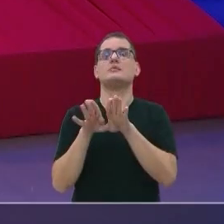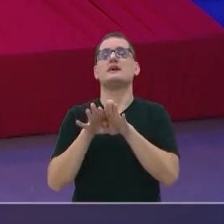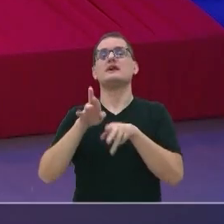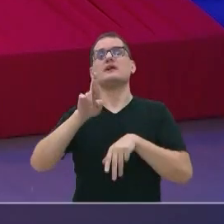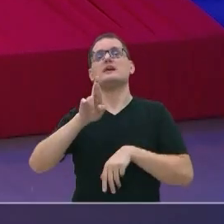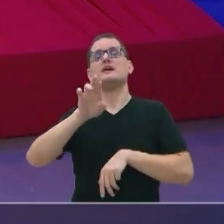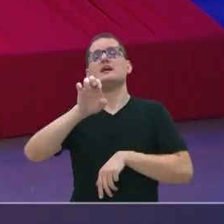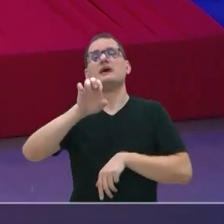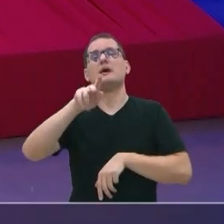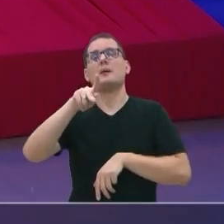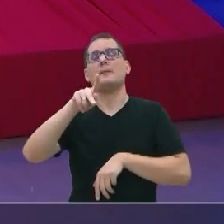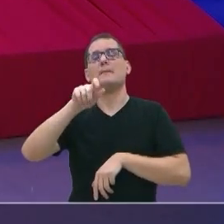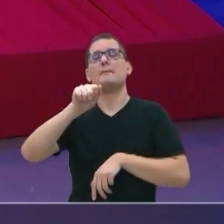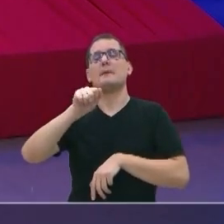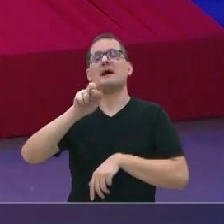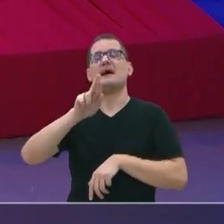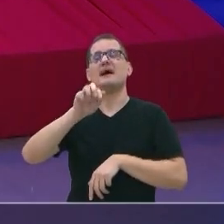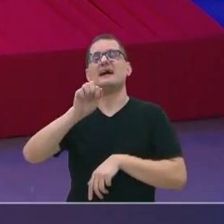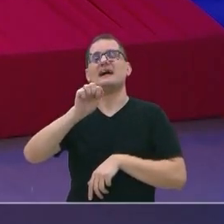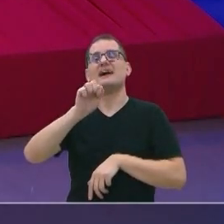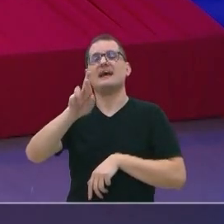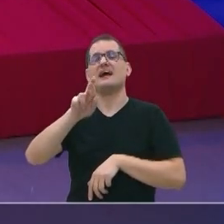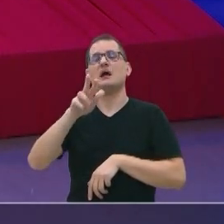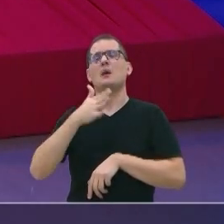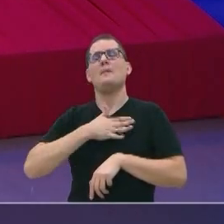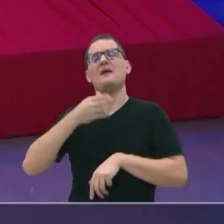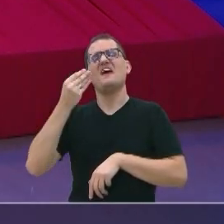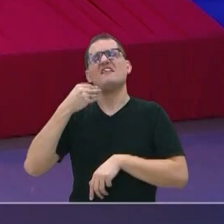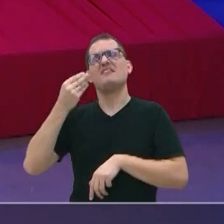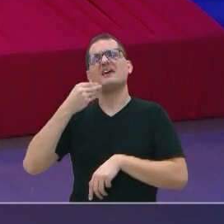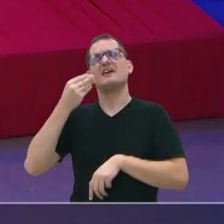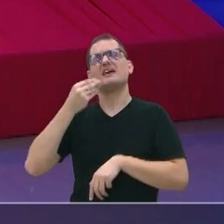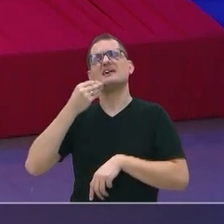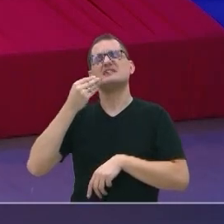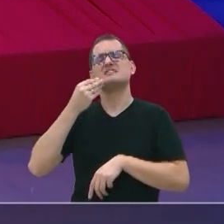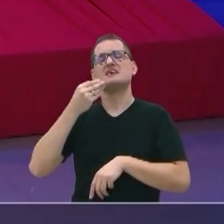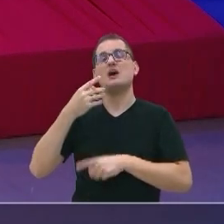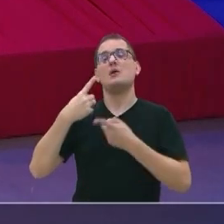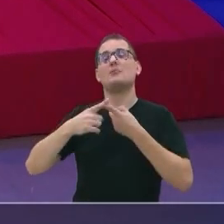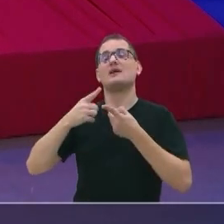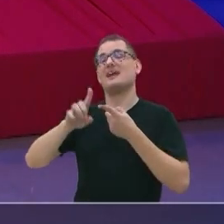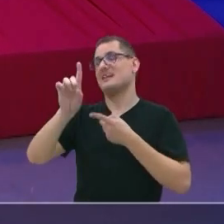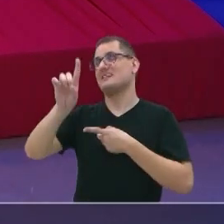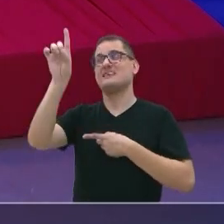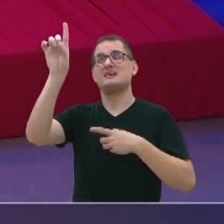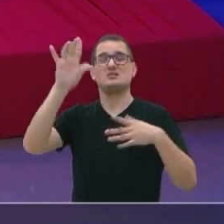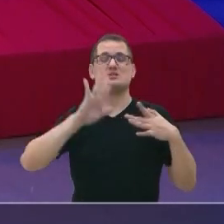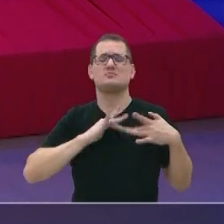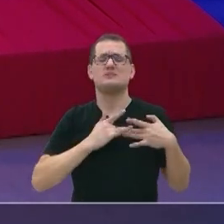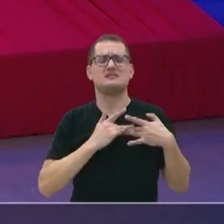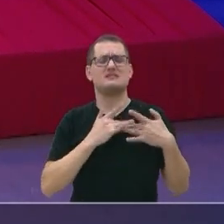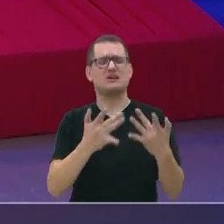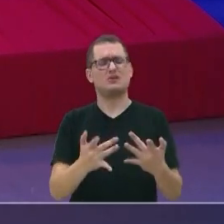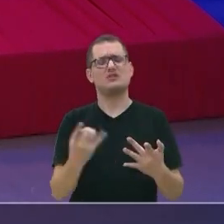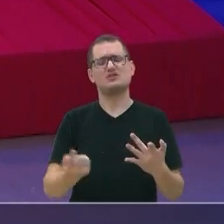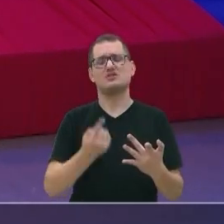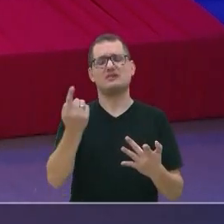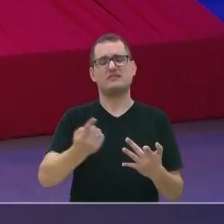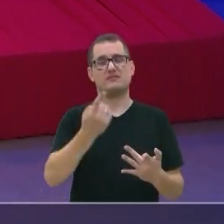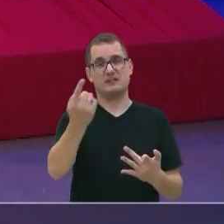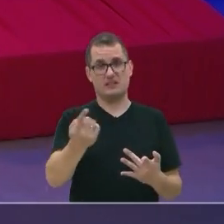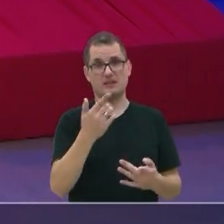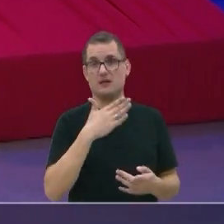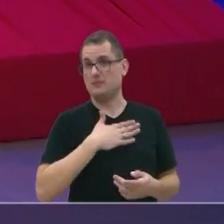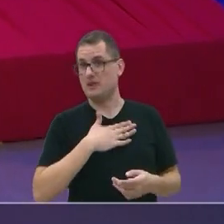minhas misérias com Ele, porque pela misericórdia infinita dEle, comigo e com